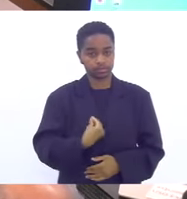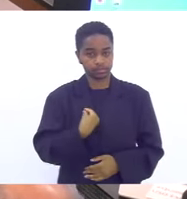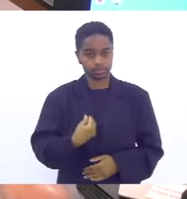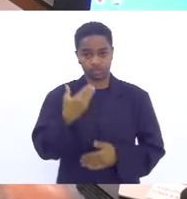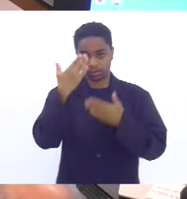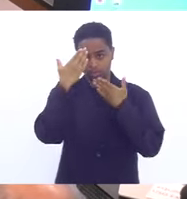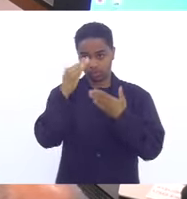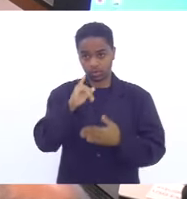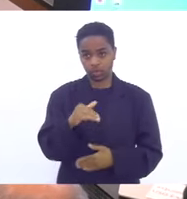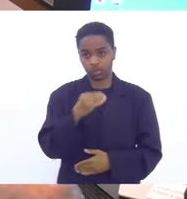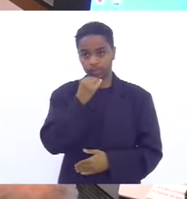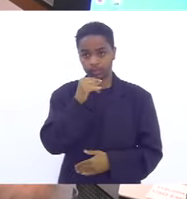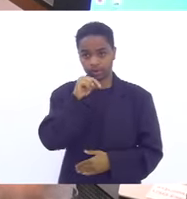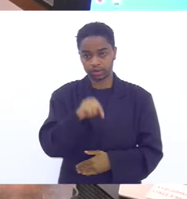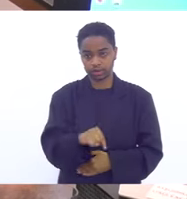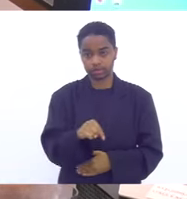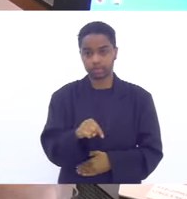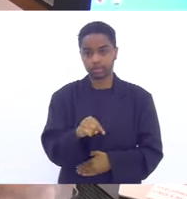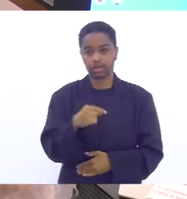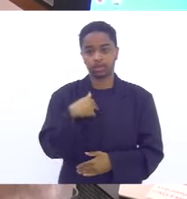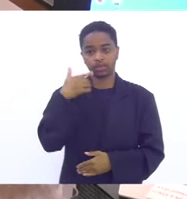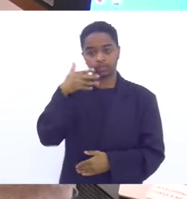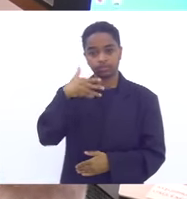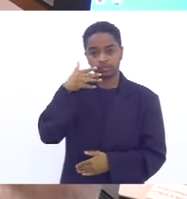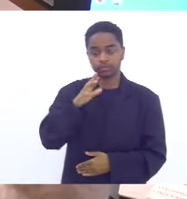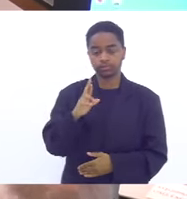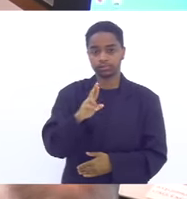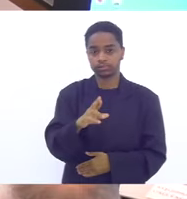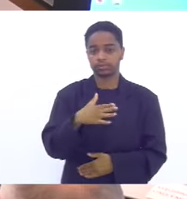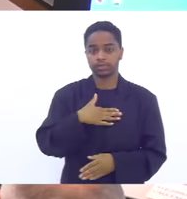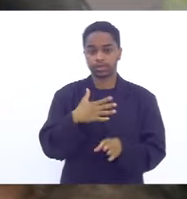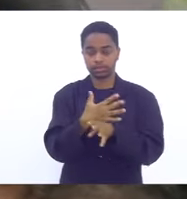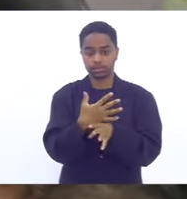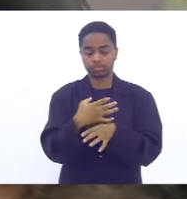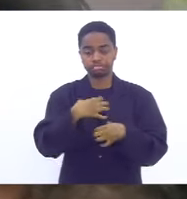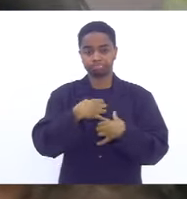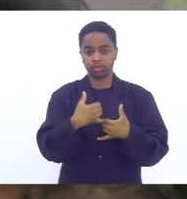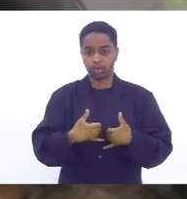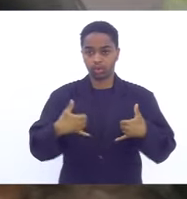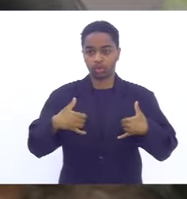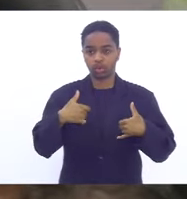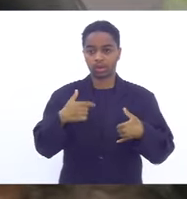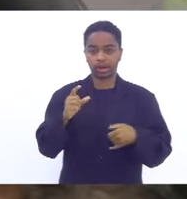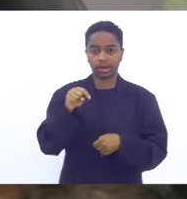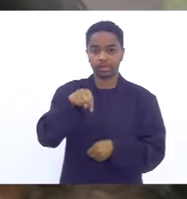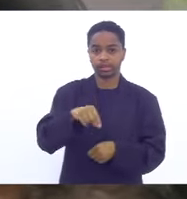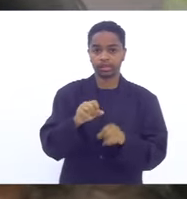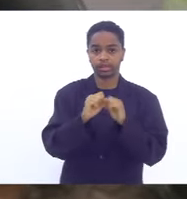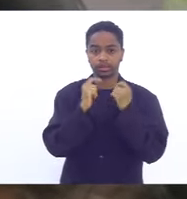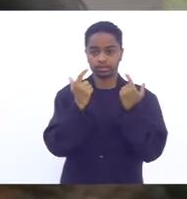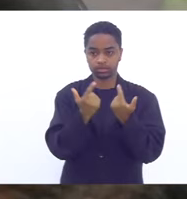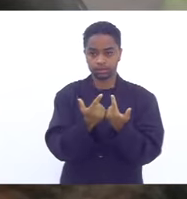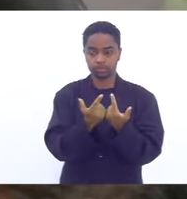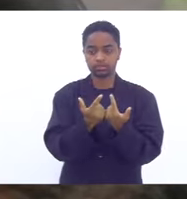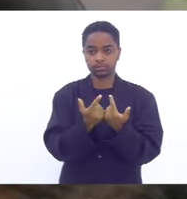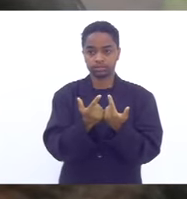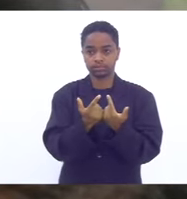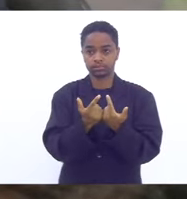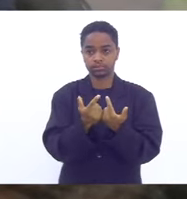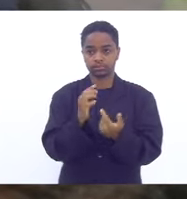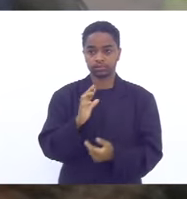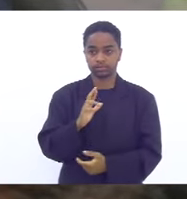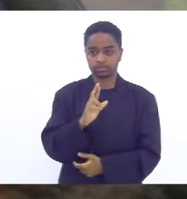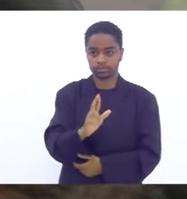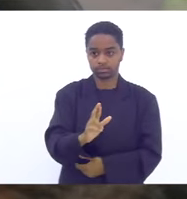obrigado aí pela oportunidade daqui, falando em nome de Paraíba do Sul. Tenho muito orgulho de estar aqui na Assembleia Legislativa, deputado Tande,